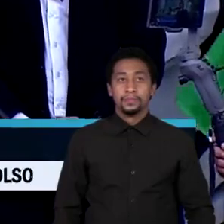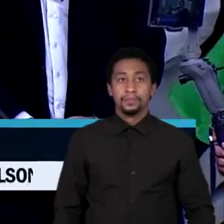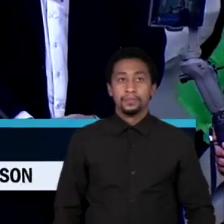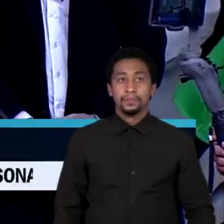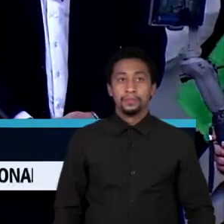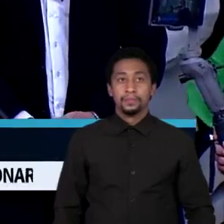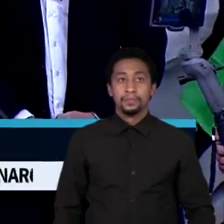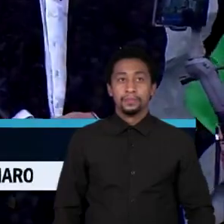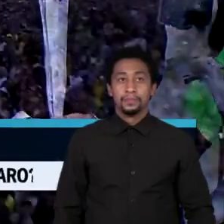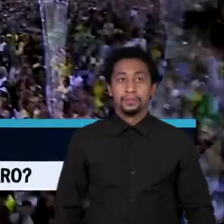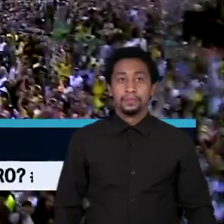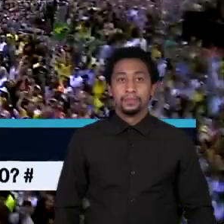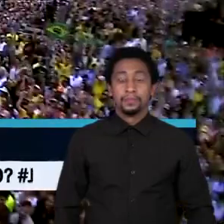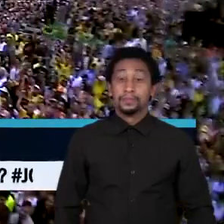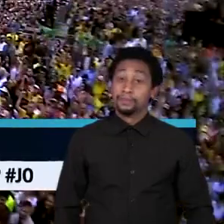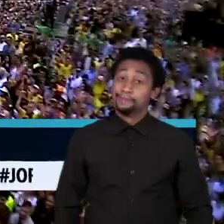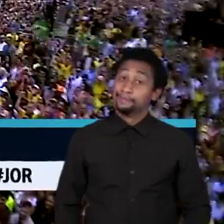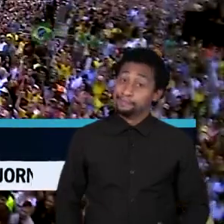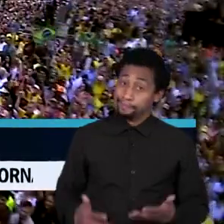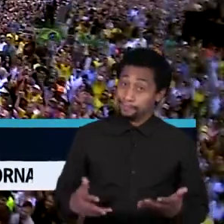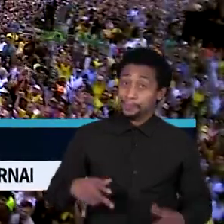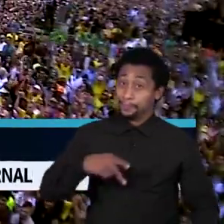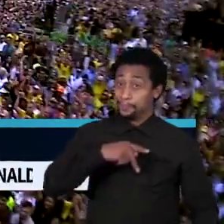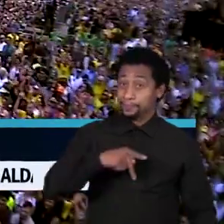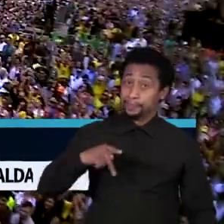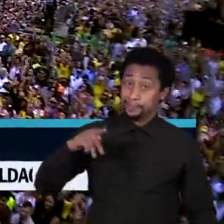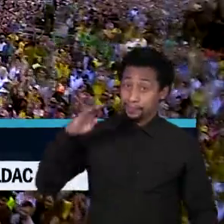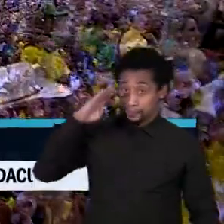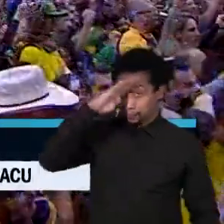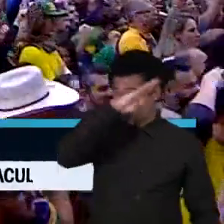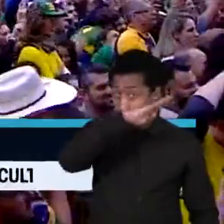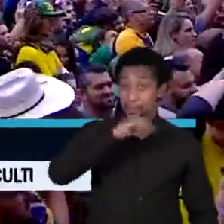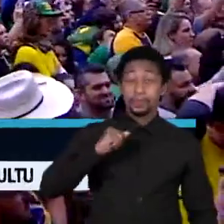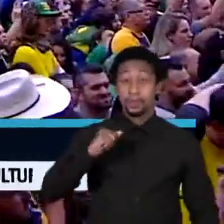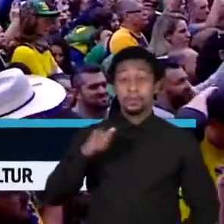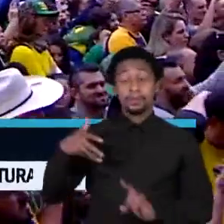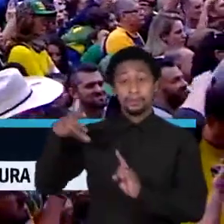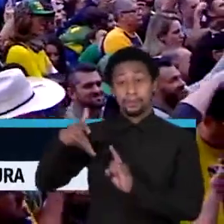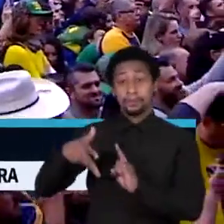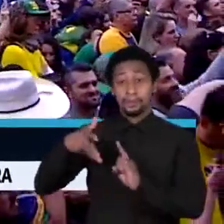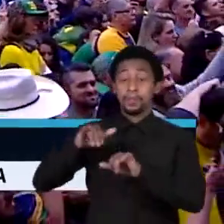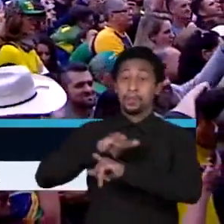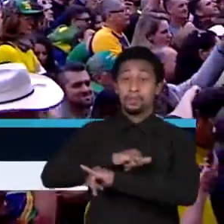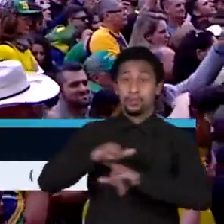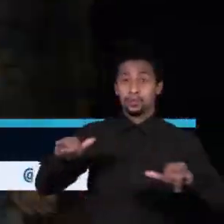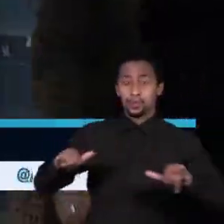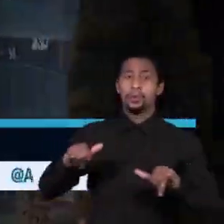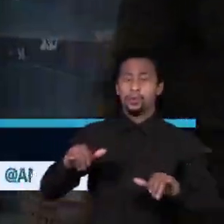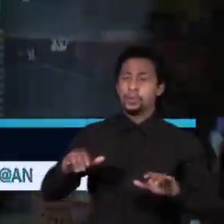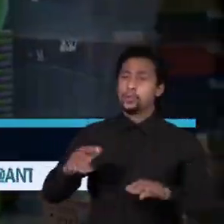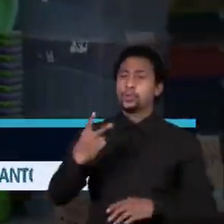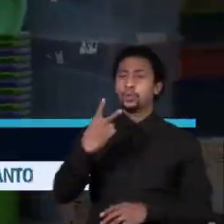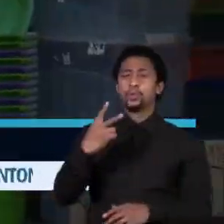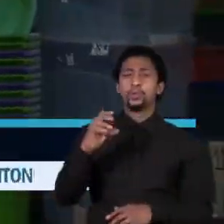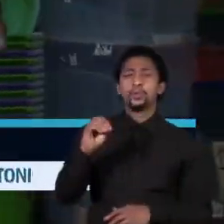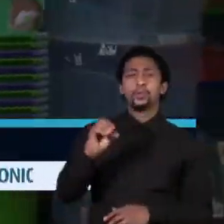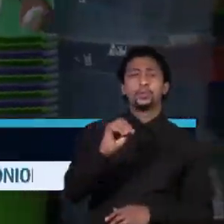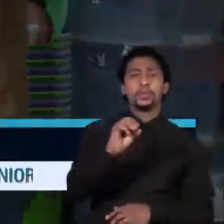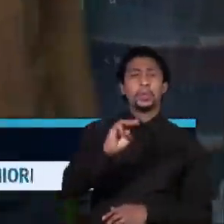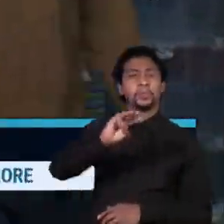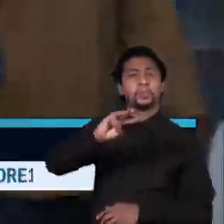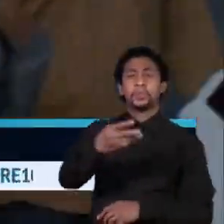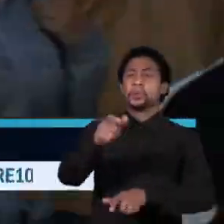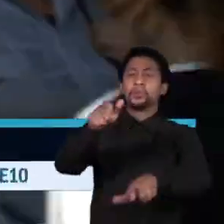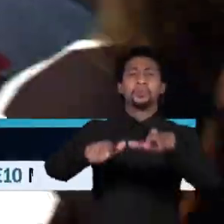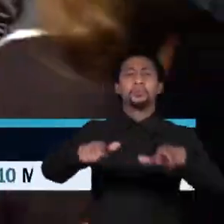cantos desse Brasil. Apesar de Bolsonaro dizer que tem o apoio de quase 200 milhões de pessoas no país, a última pesquisa da